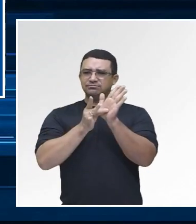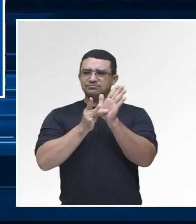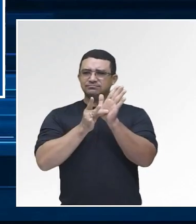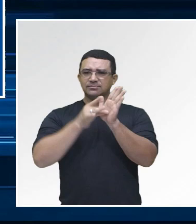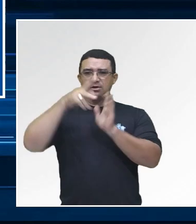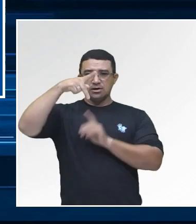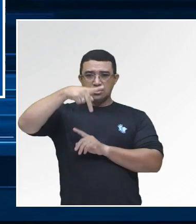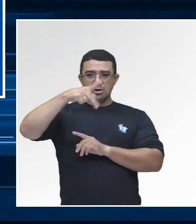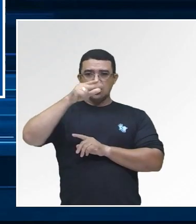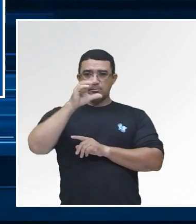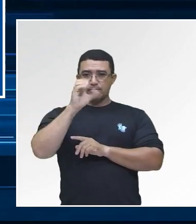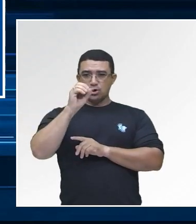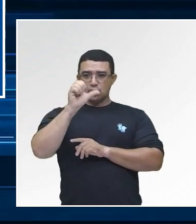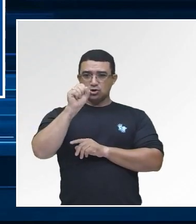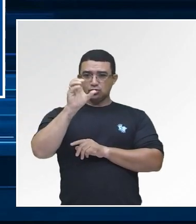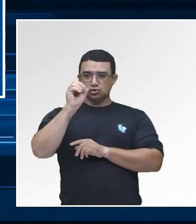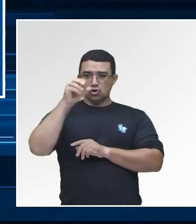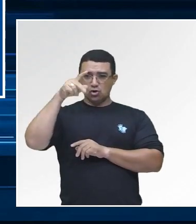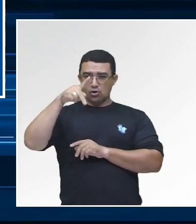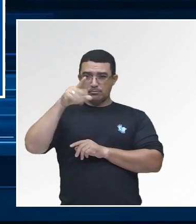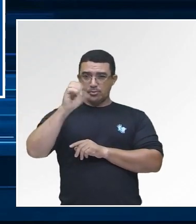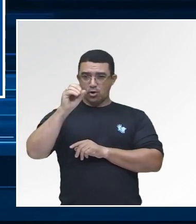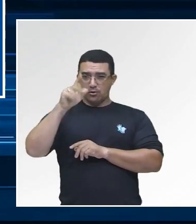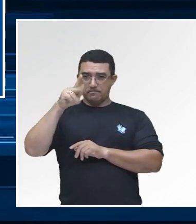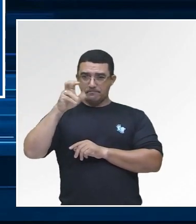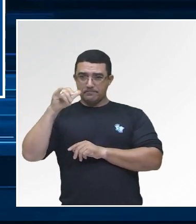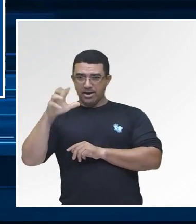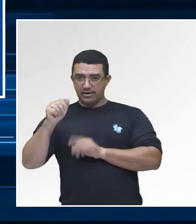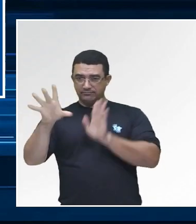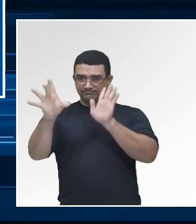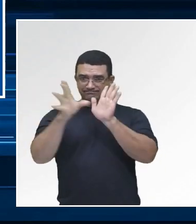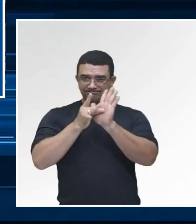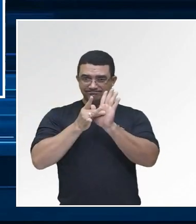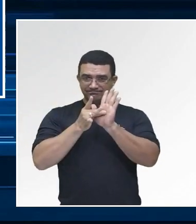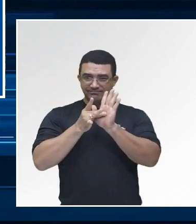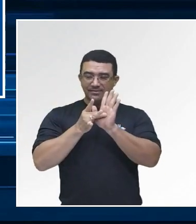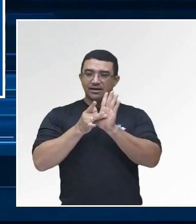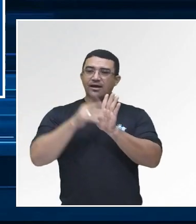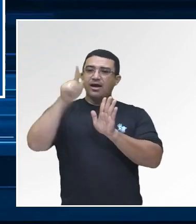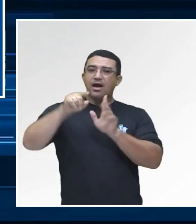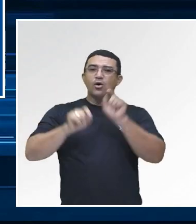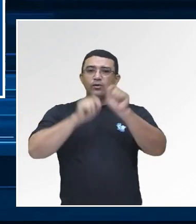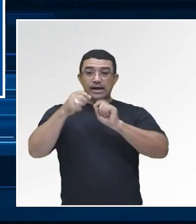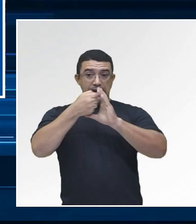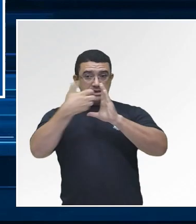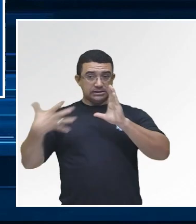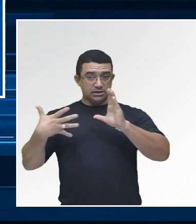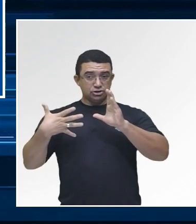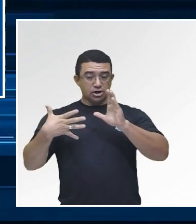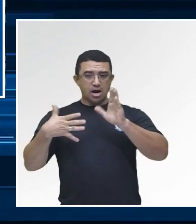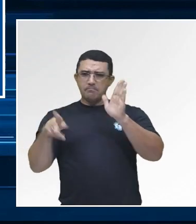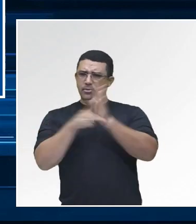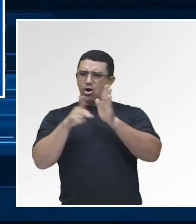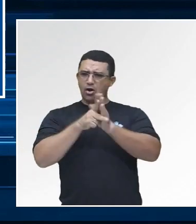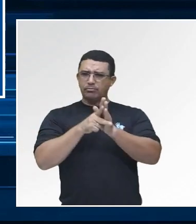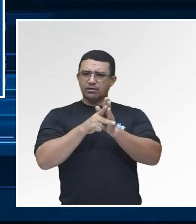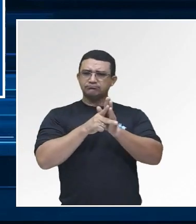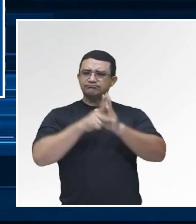de características, né, que são específicas de seres humanos a